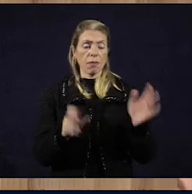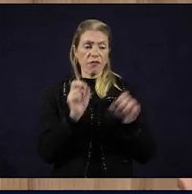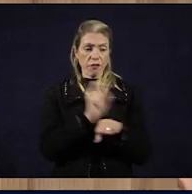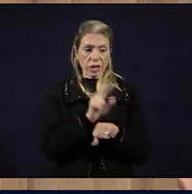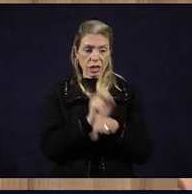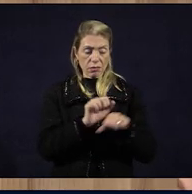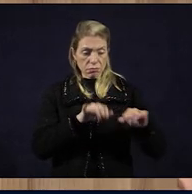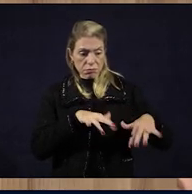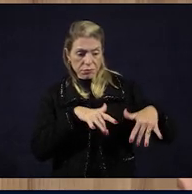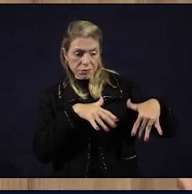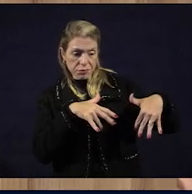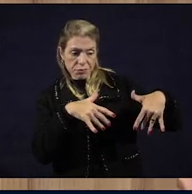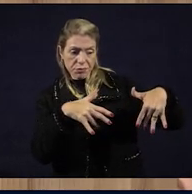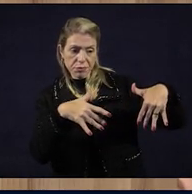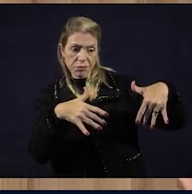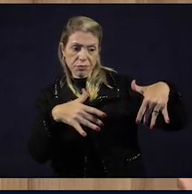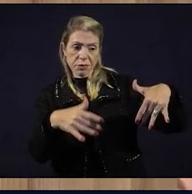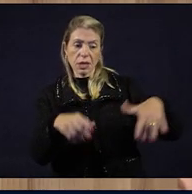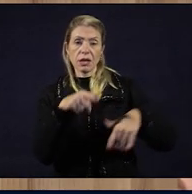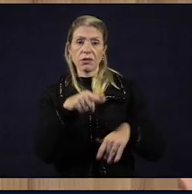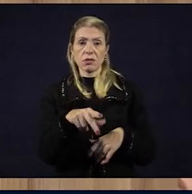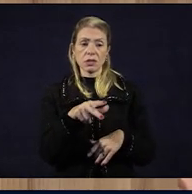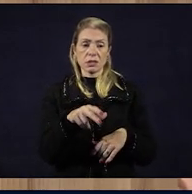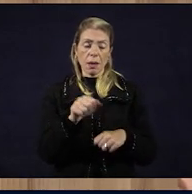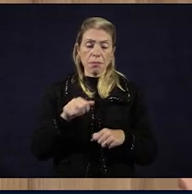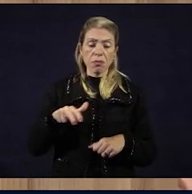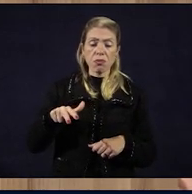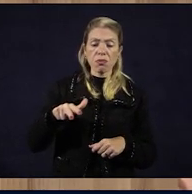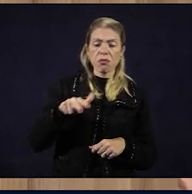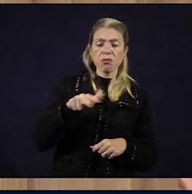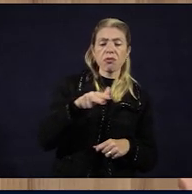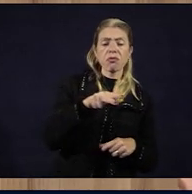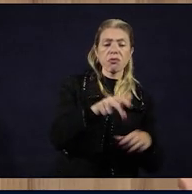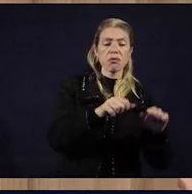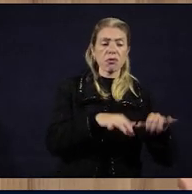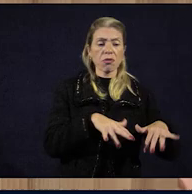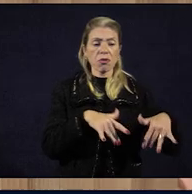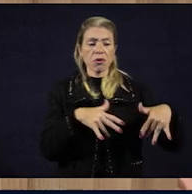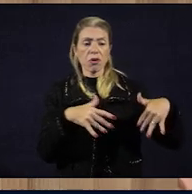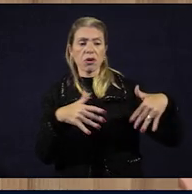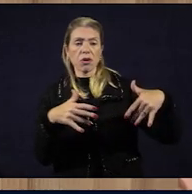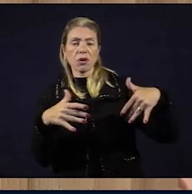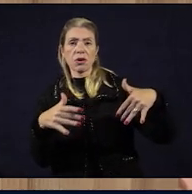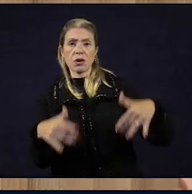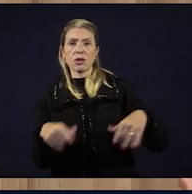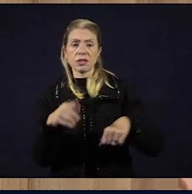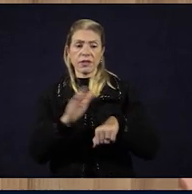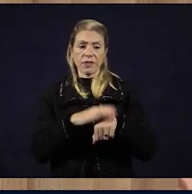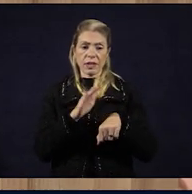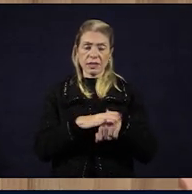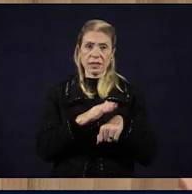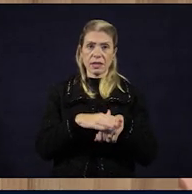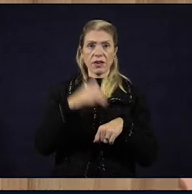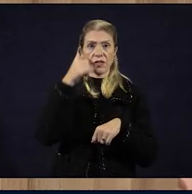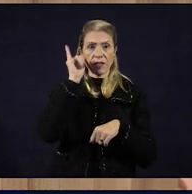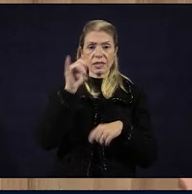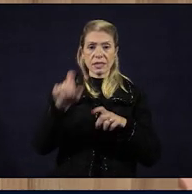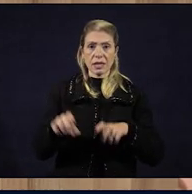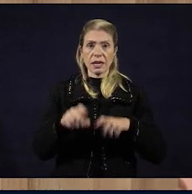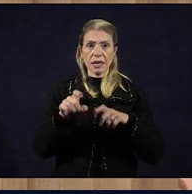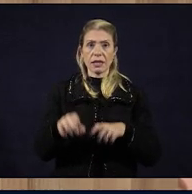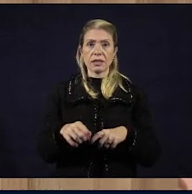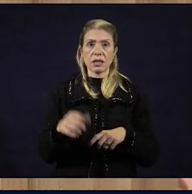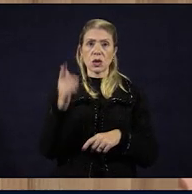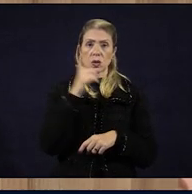defensivo agrícola você passa o Drone em cima normalmente você jogava ali na fazenda para cobrir 100% para